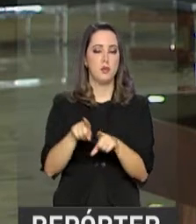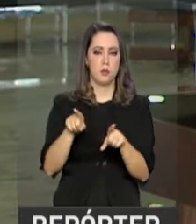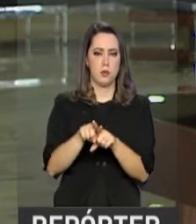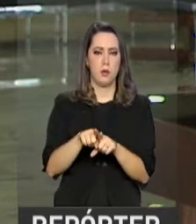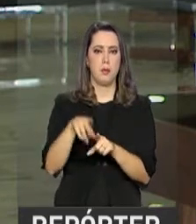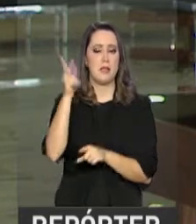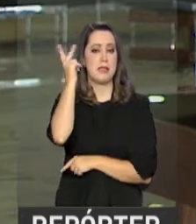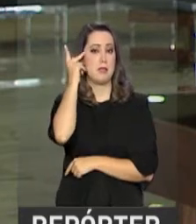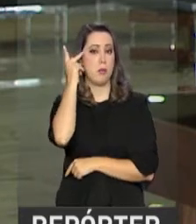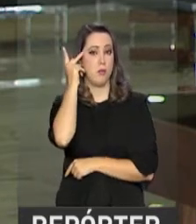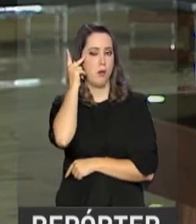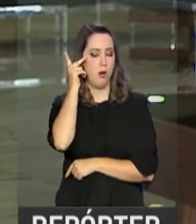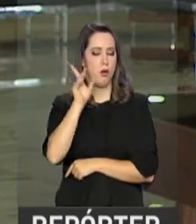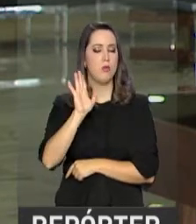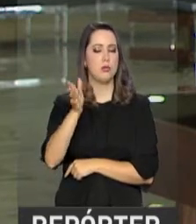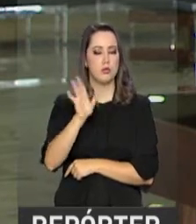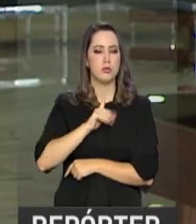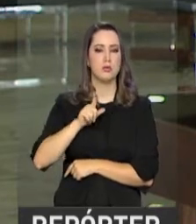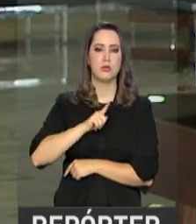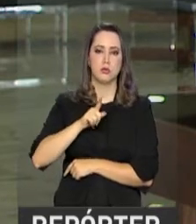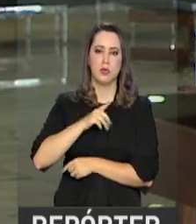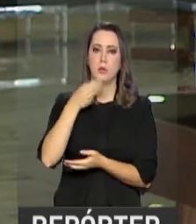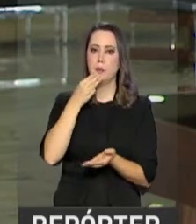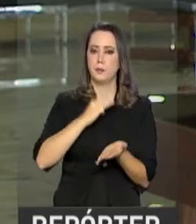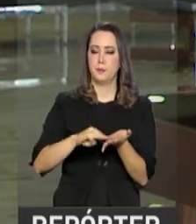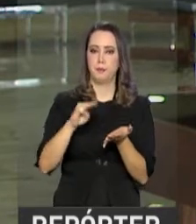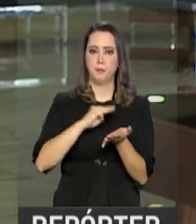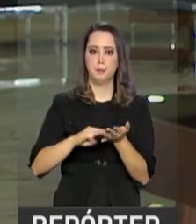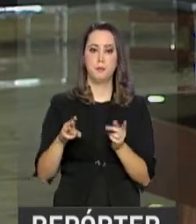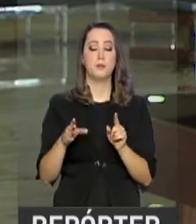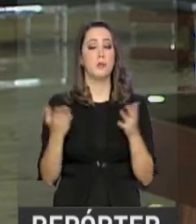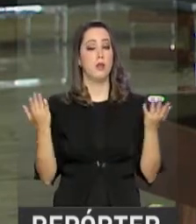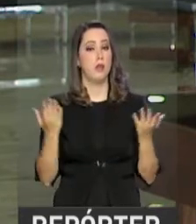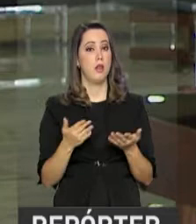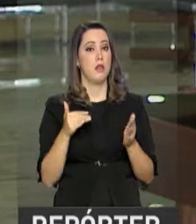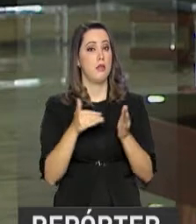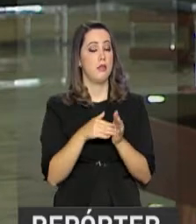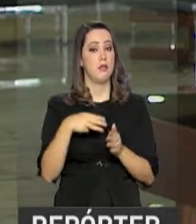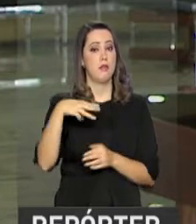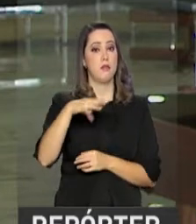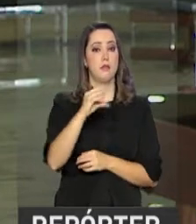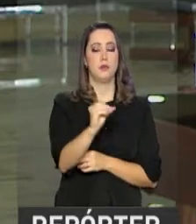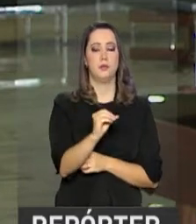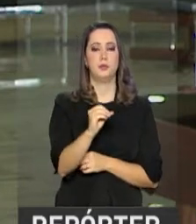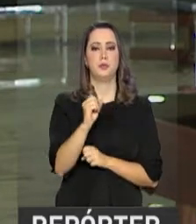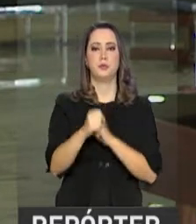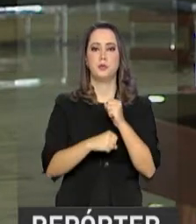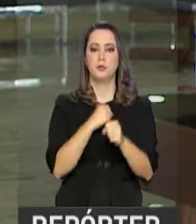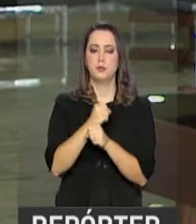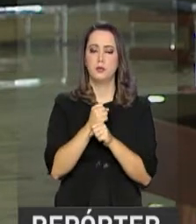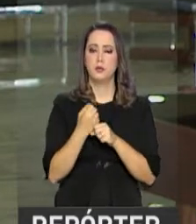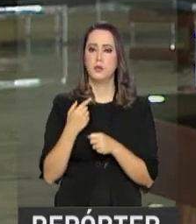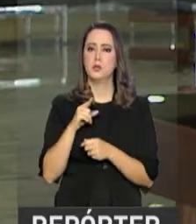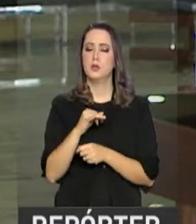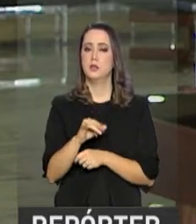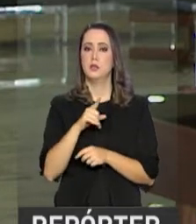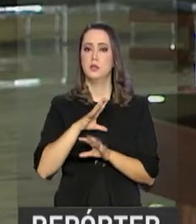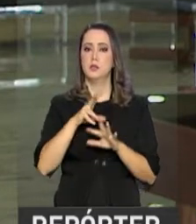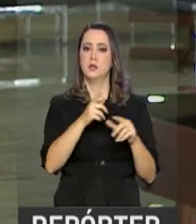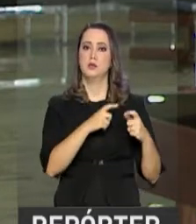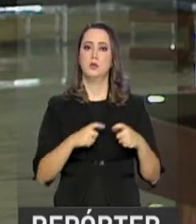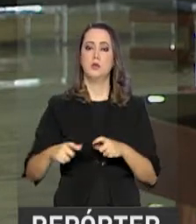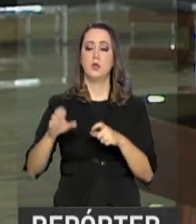o serviço aos usuários de telefonia móvel e até março do ano que vem a previsão é que todas as unidades